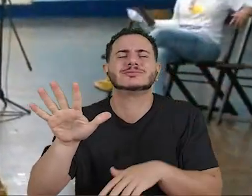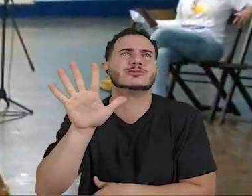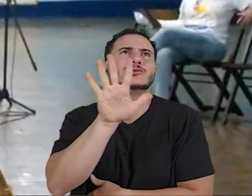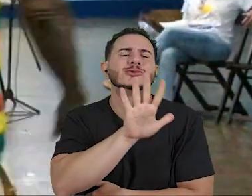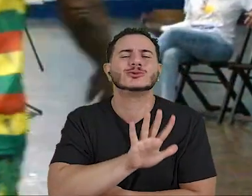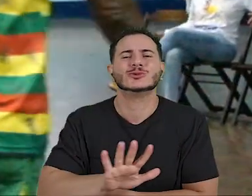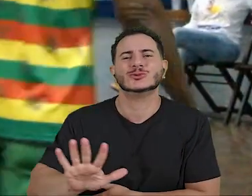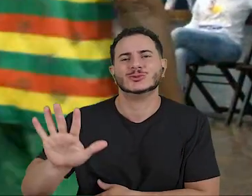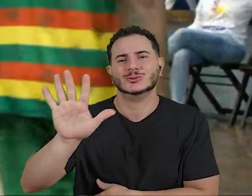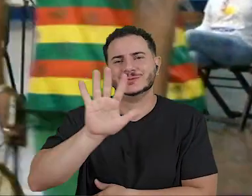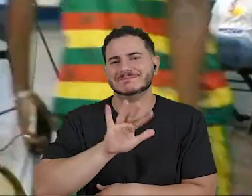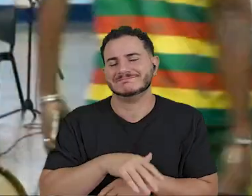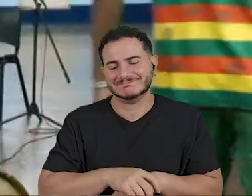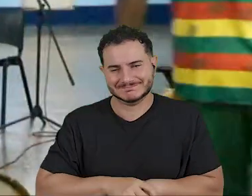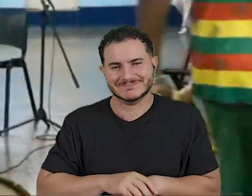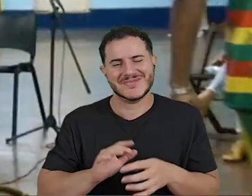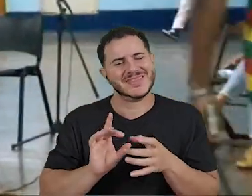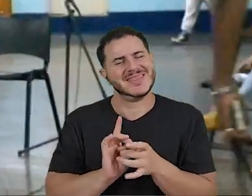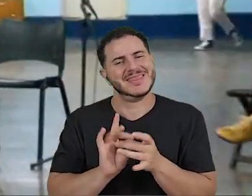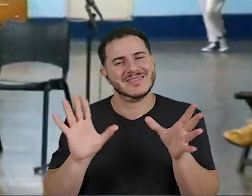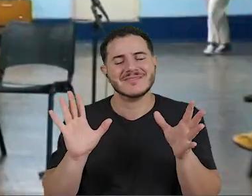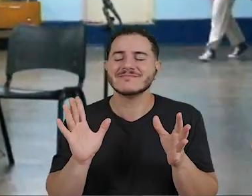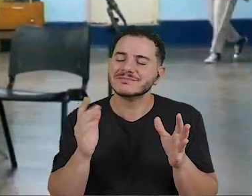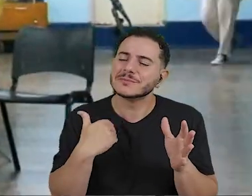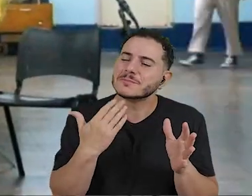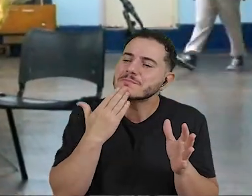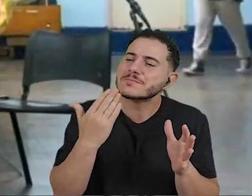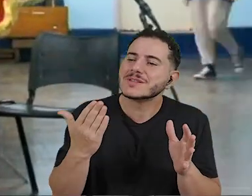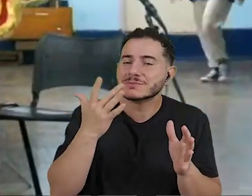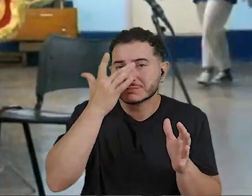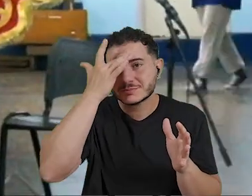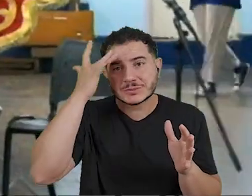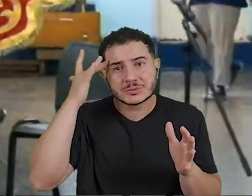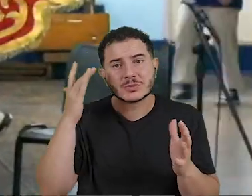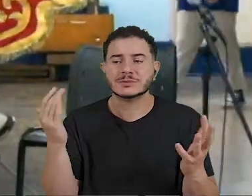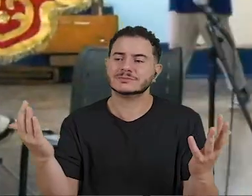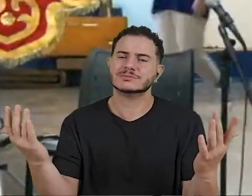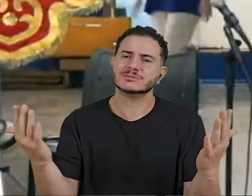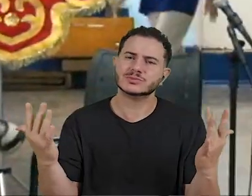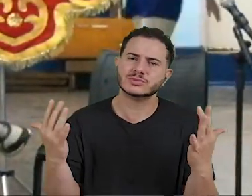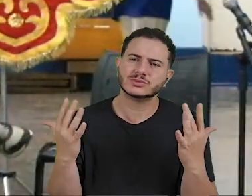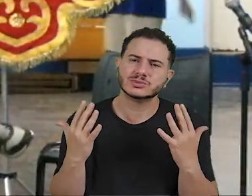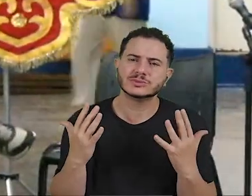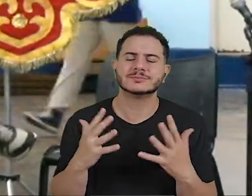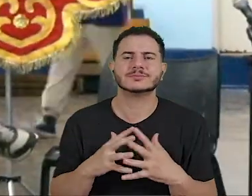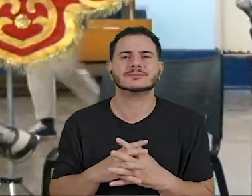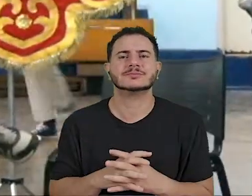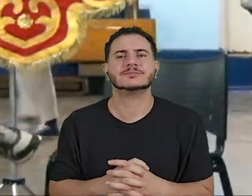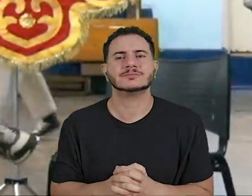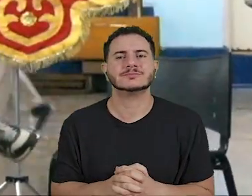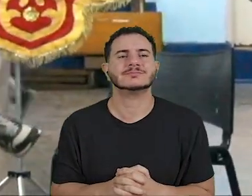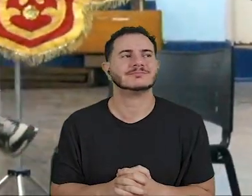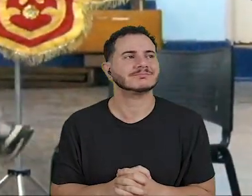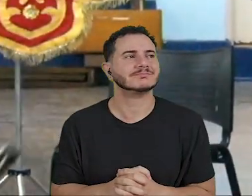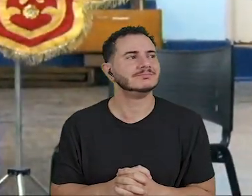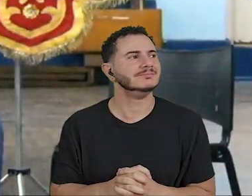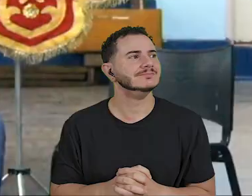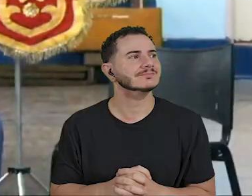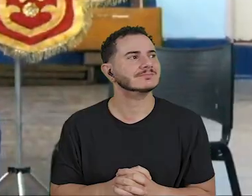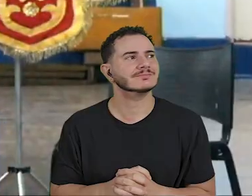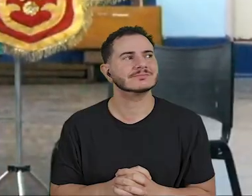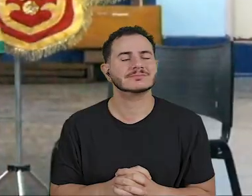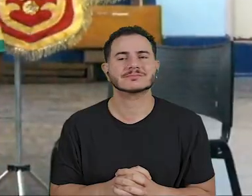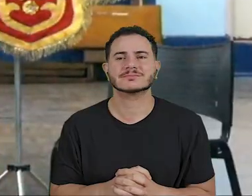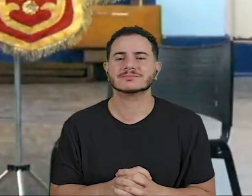conectados. Aqui, venha, mestre. Se aconchegue. Senta aqui no seu lugarzinho de destaque.